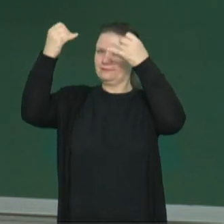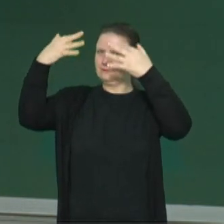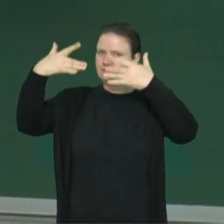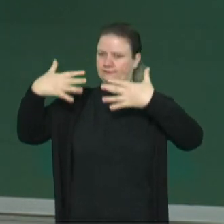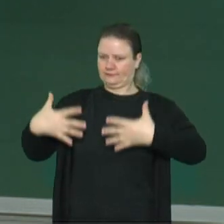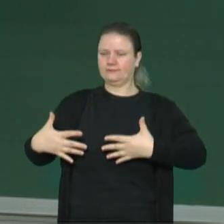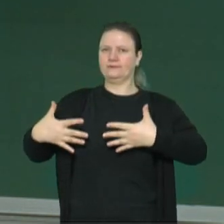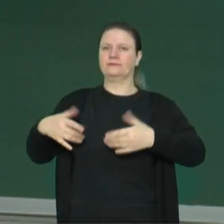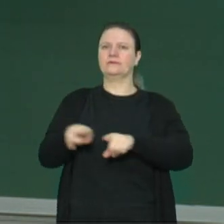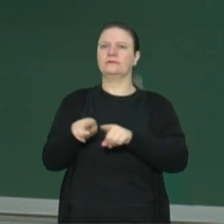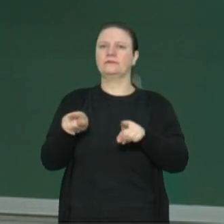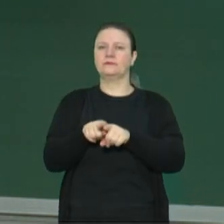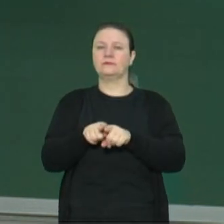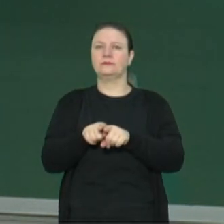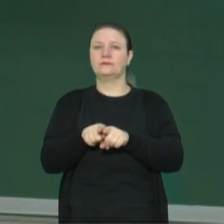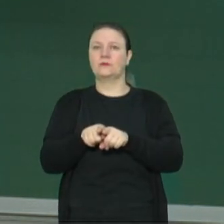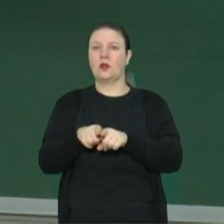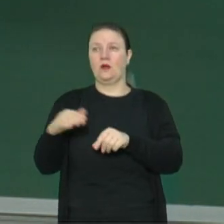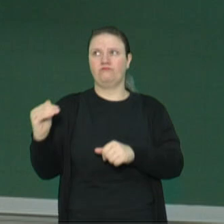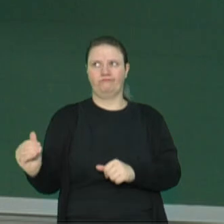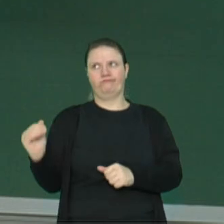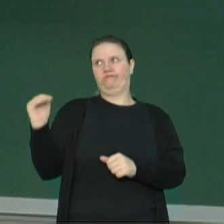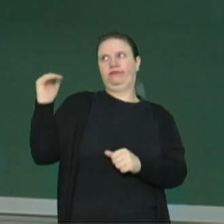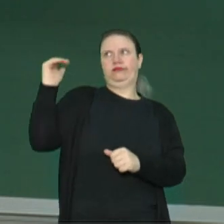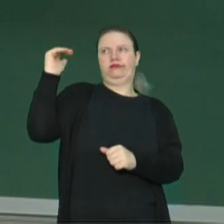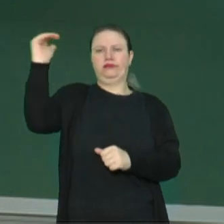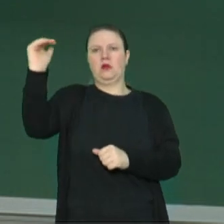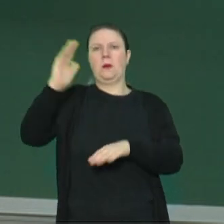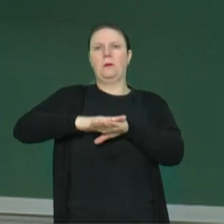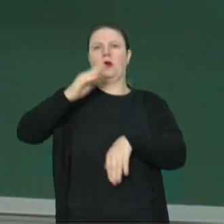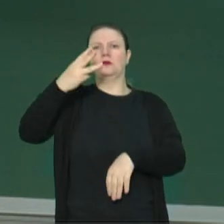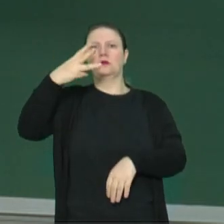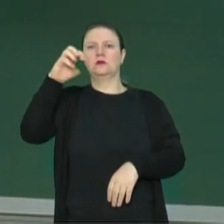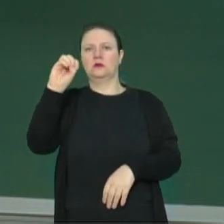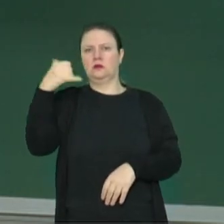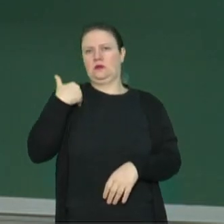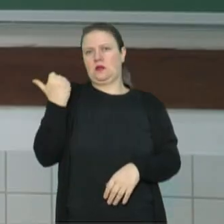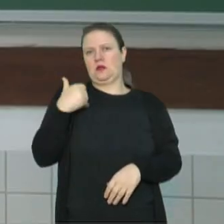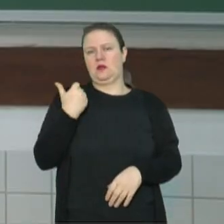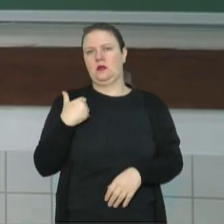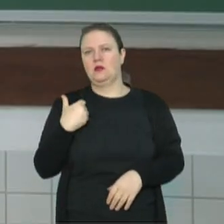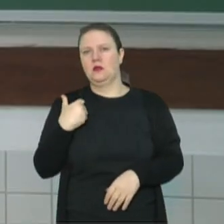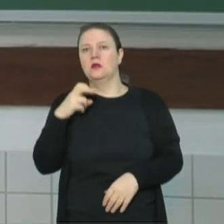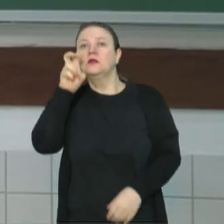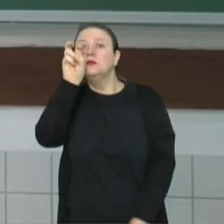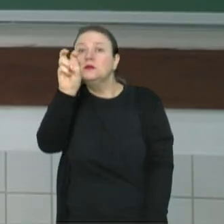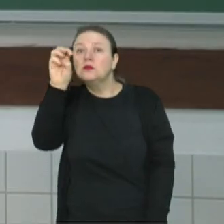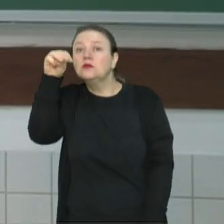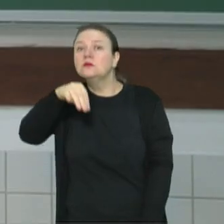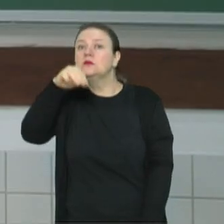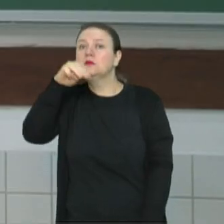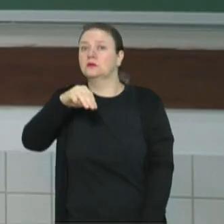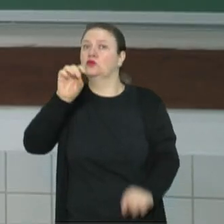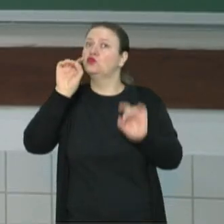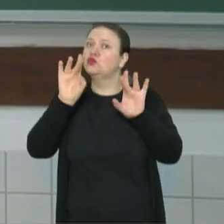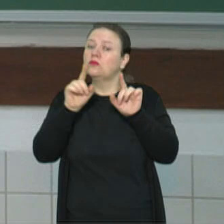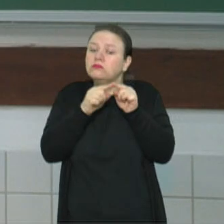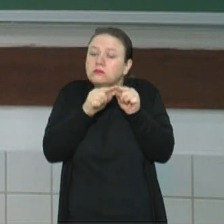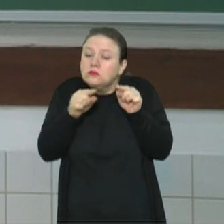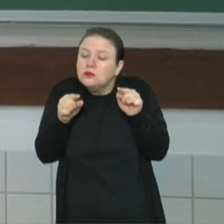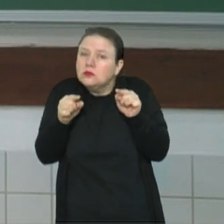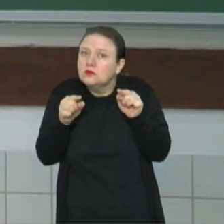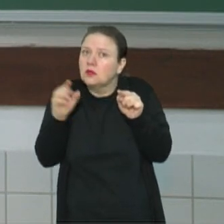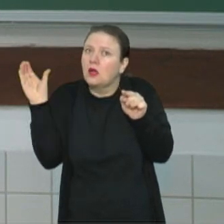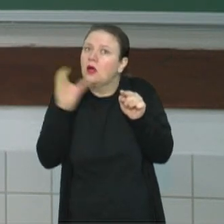da cor. E os atletas master, que são aqueles que têm mais de 30 anos, lutam 5 minutos, apenas um período, não é igual a